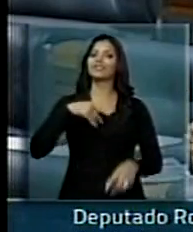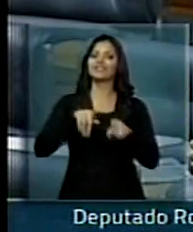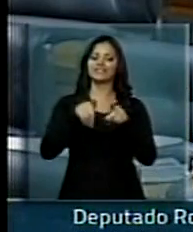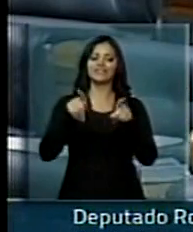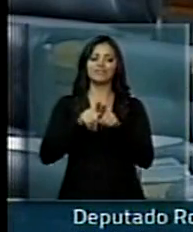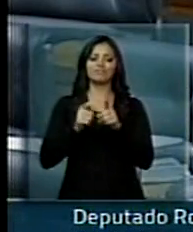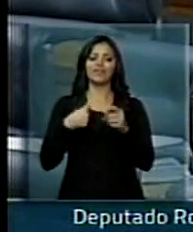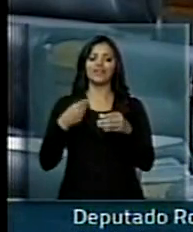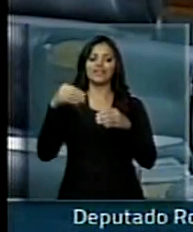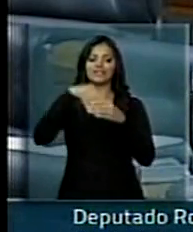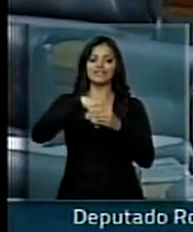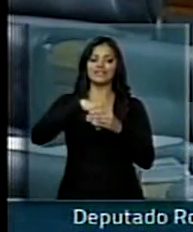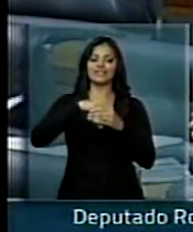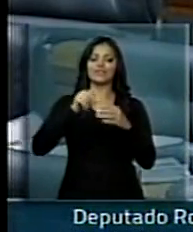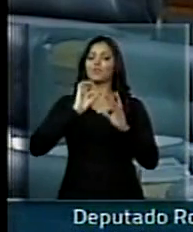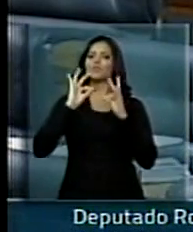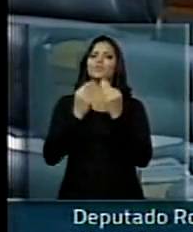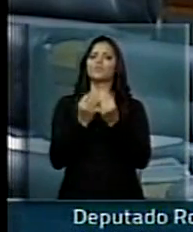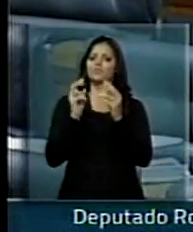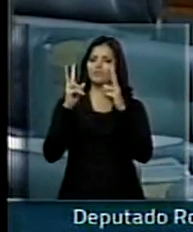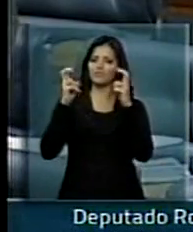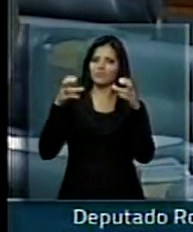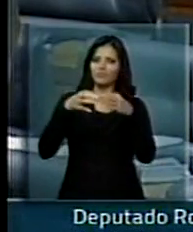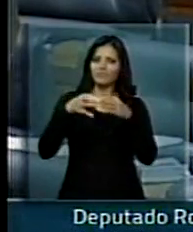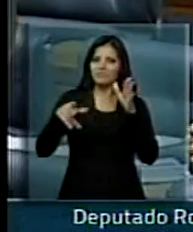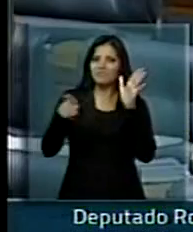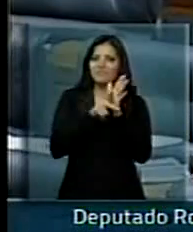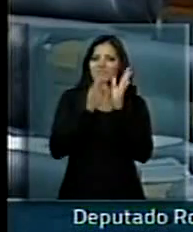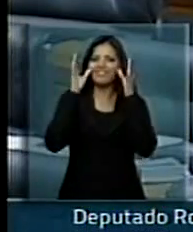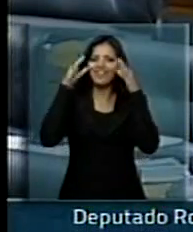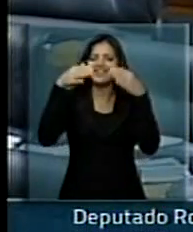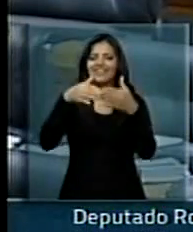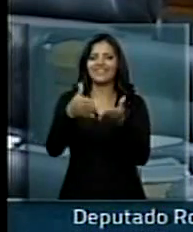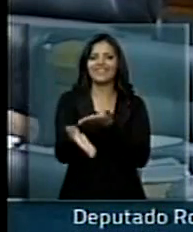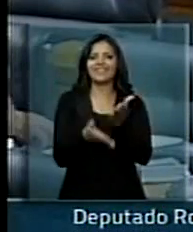inclusive inserindo um capítulo específico que